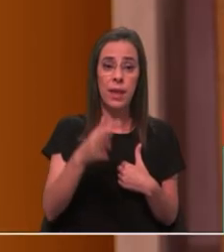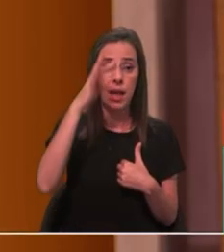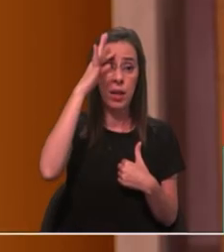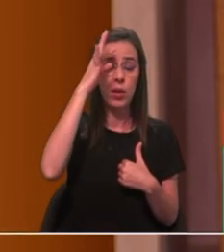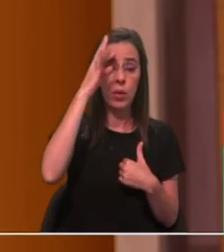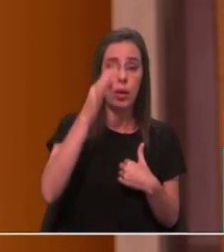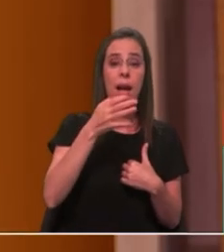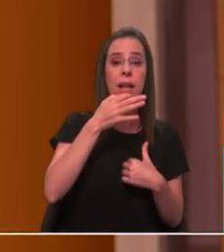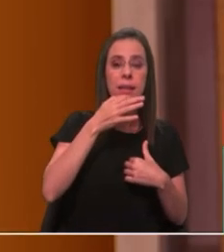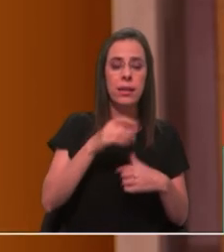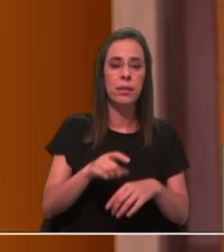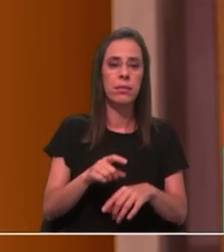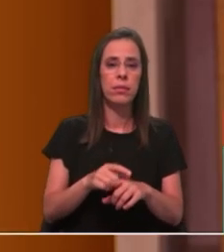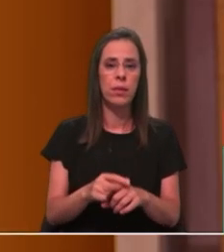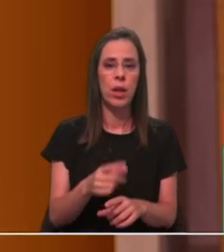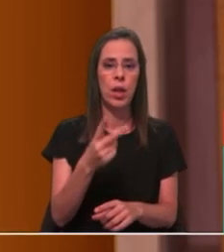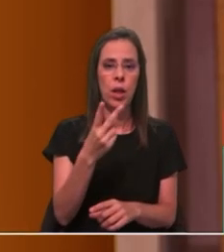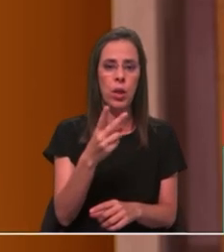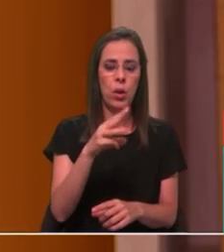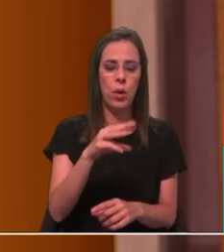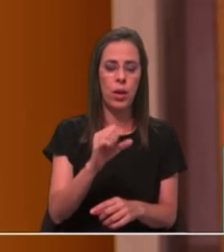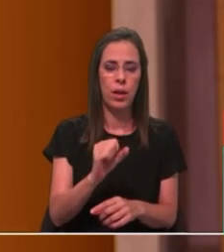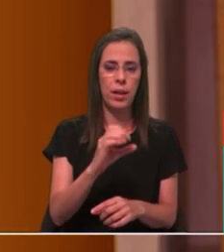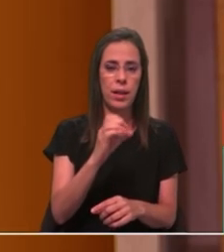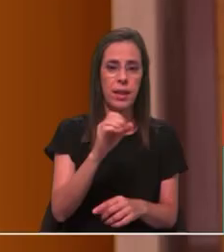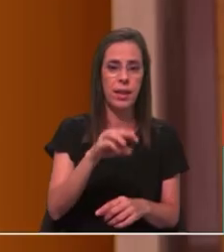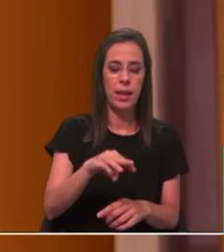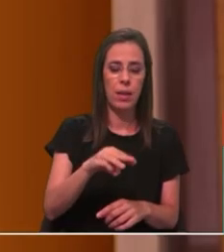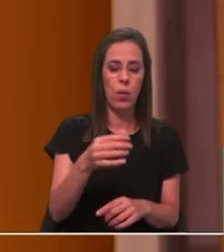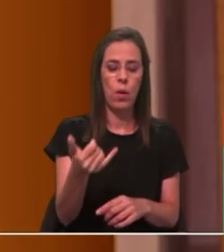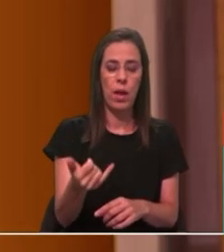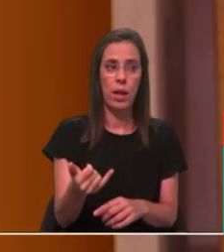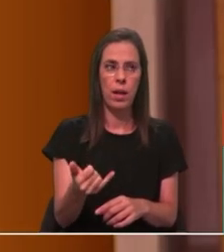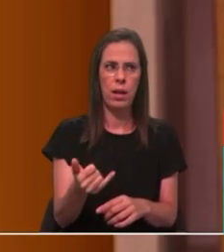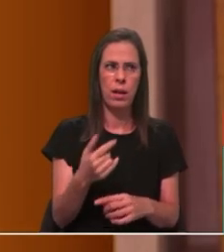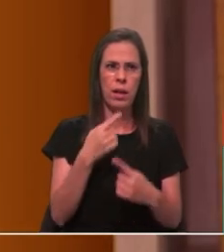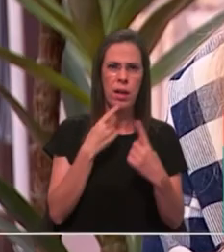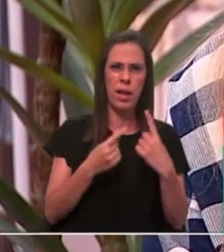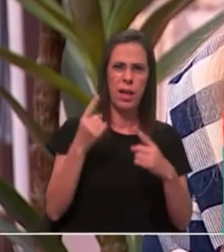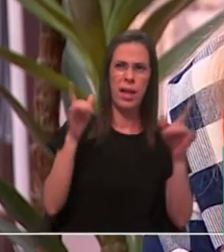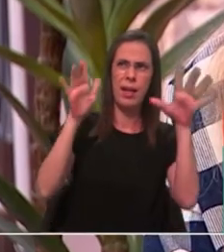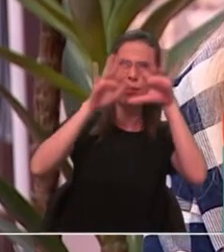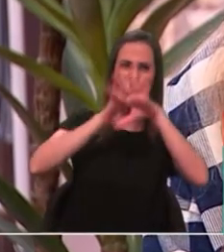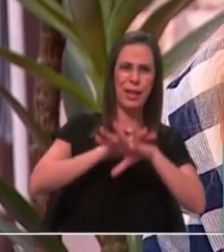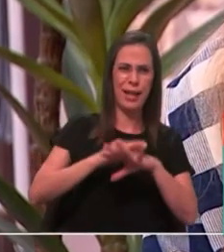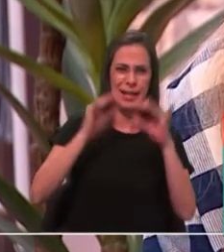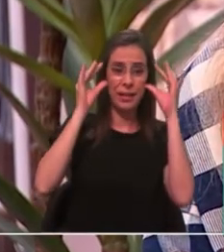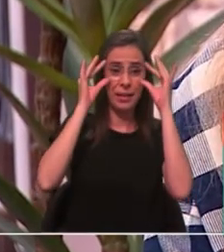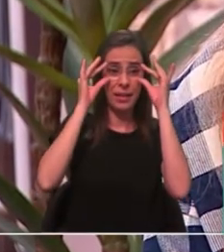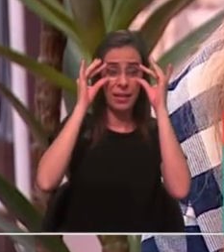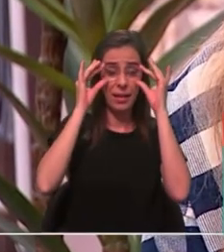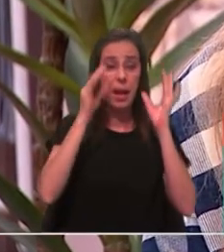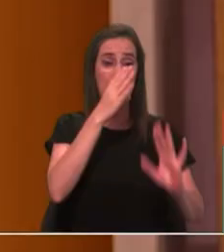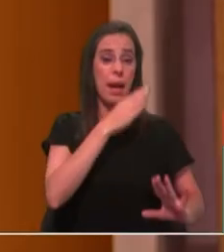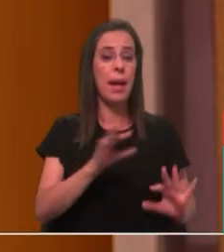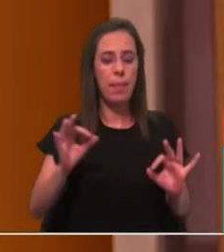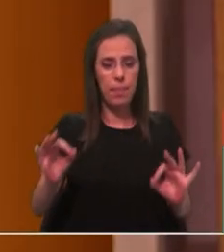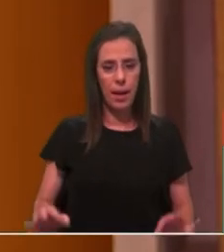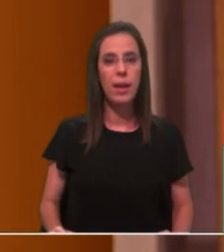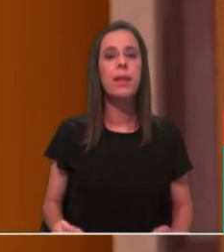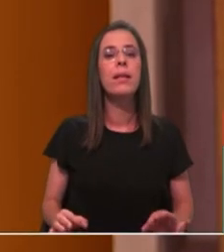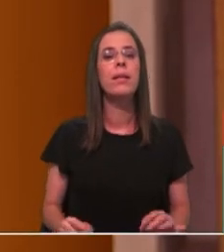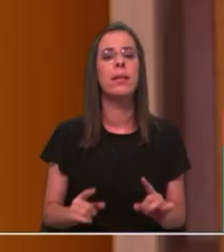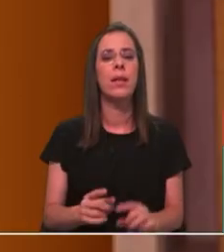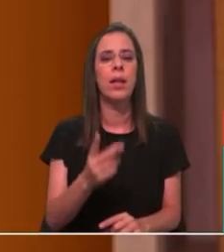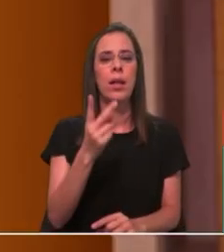teóricos, deve-se colocar a quantidade de 2 miligramas por centímetro quadrado. Isto é assim muito abstrato. Em termos práticos, nós usamos a